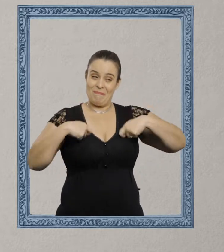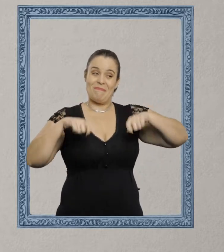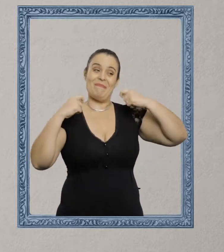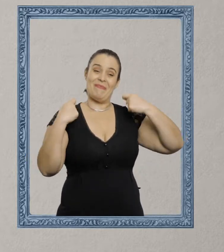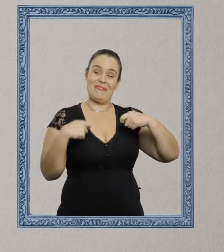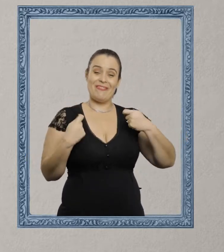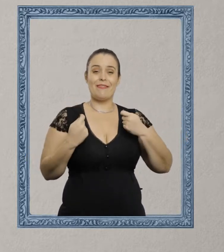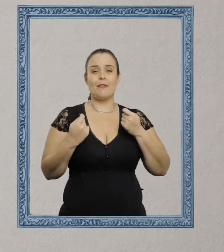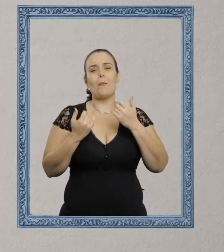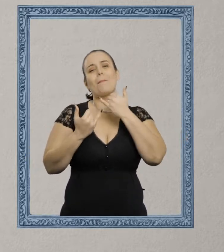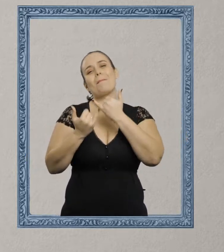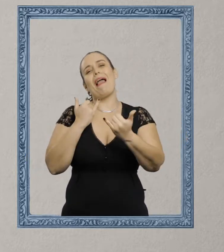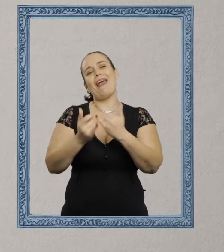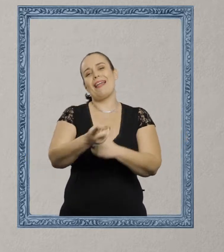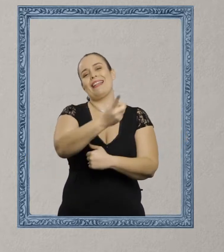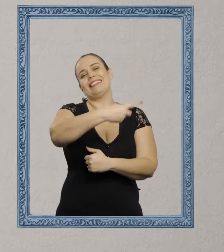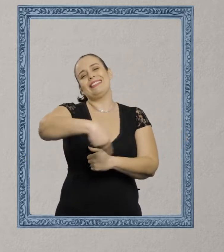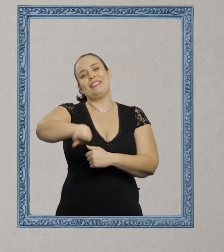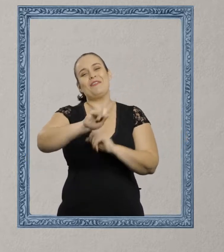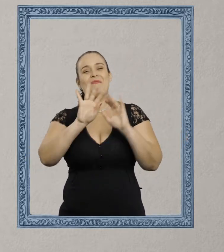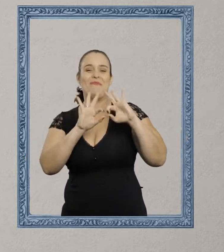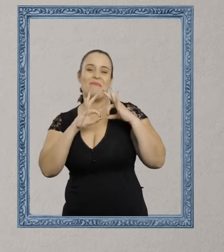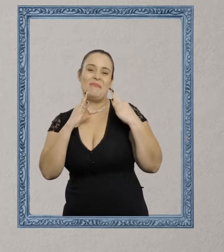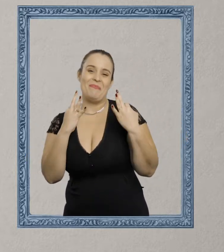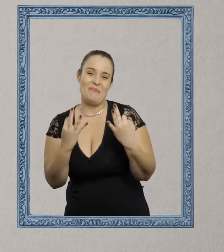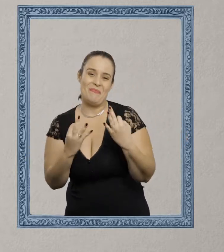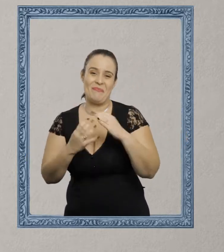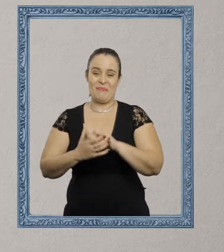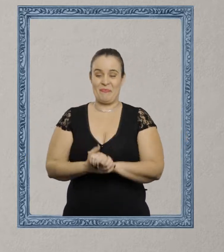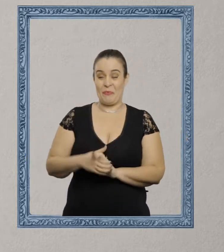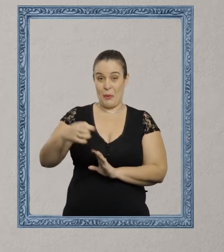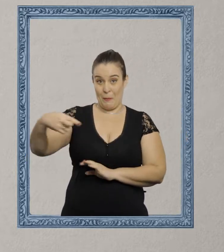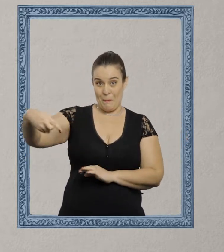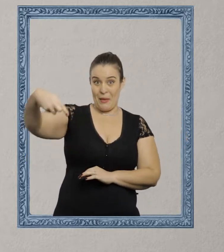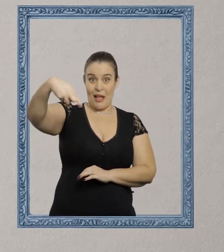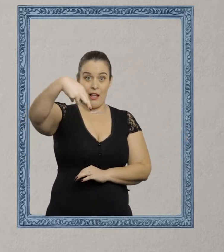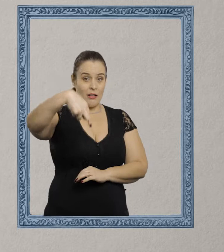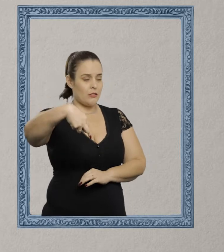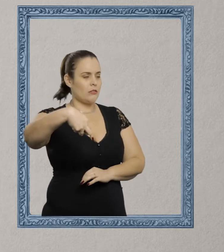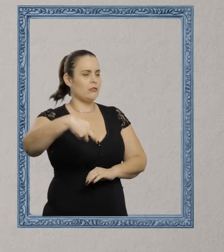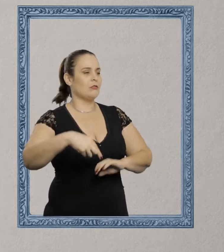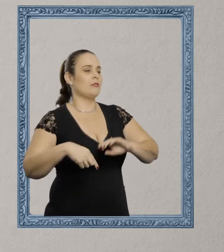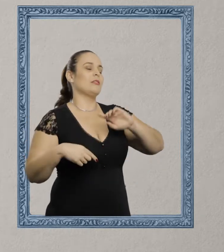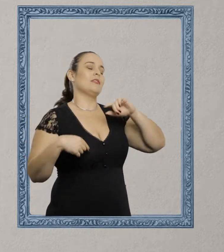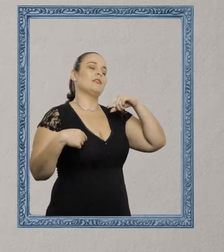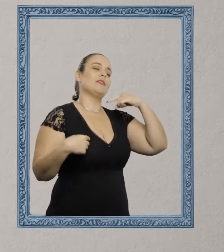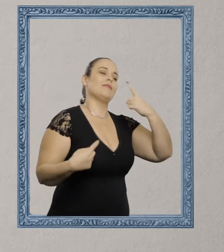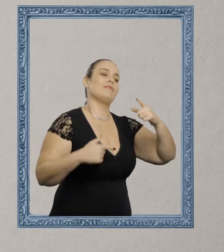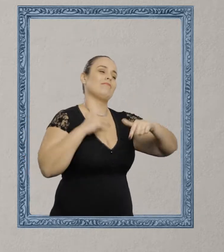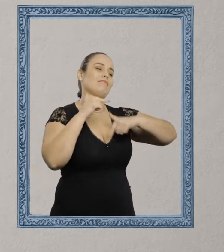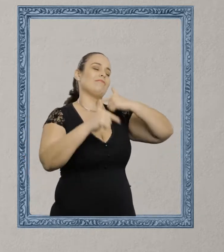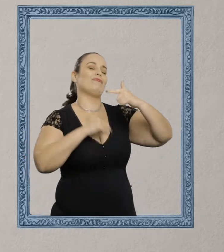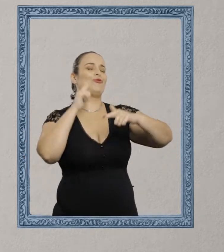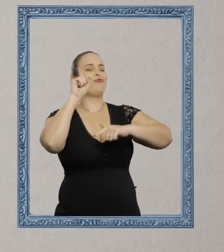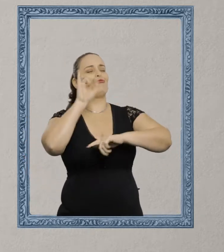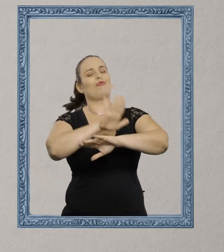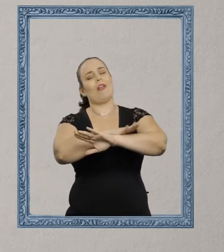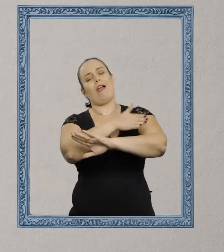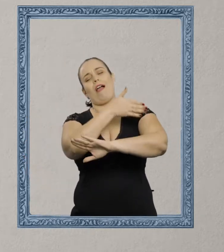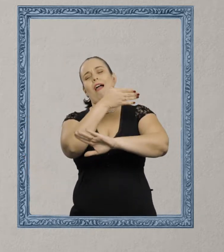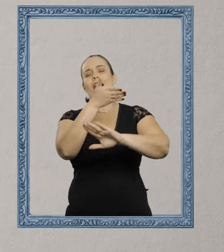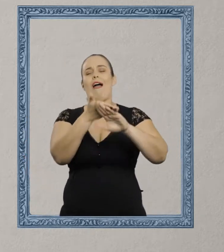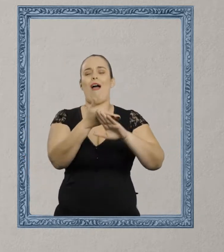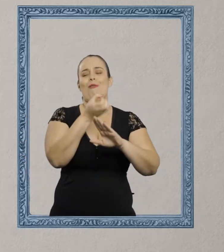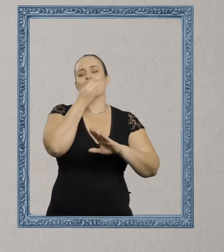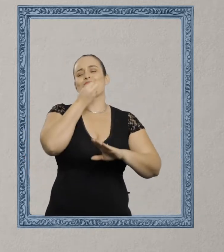antes. Parecia que eles eram uma família. Peter falou para Wendy: "Depois de trabalhar o dia todo, é